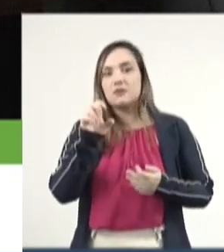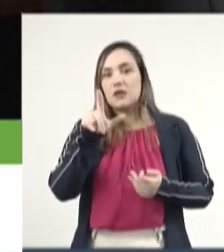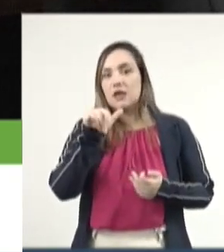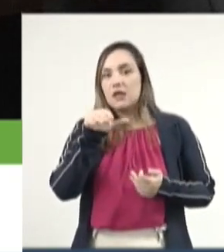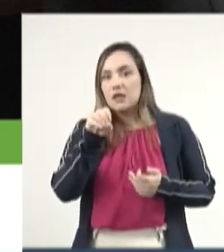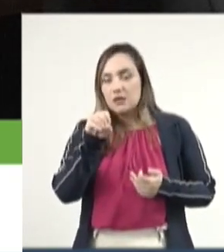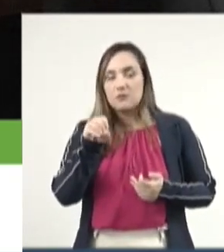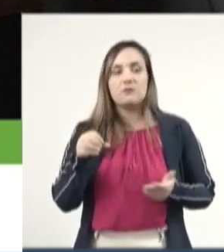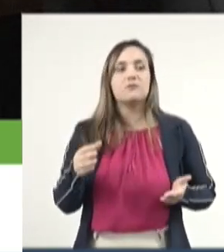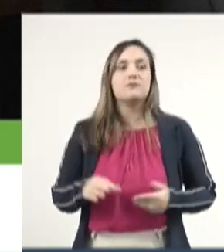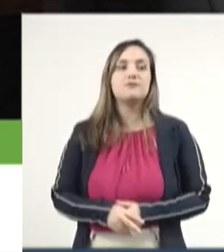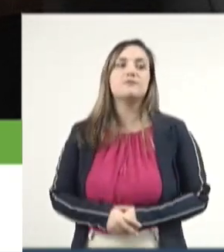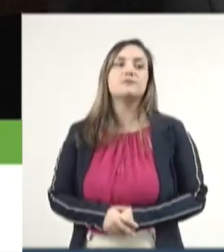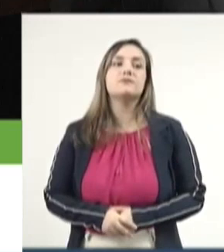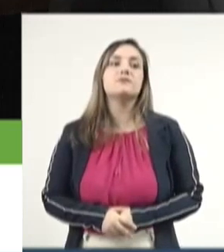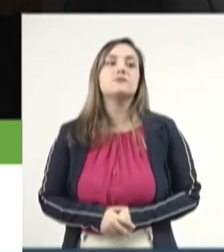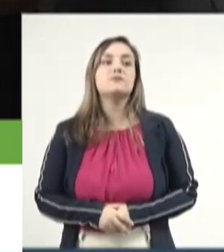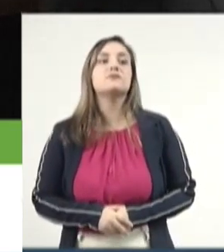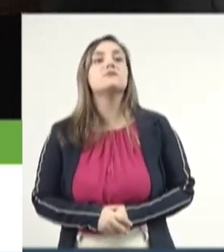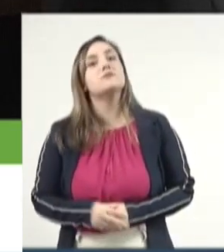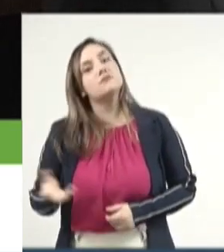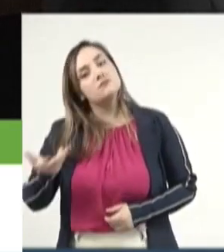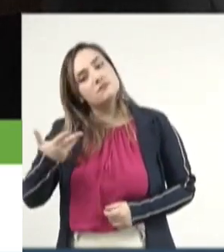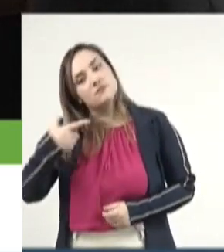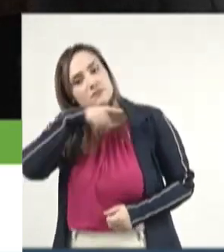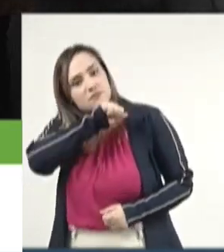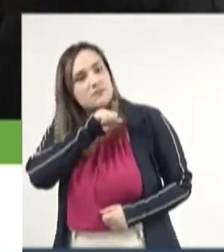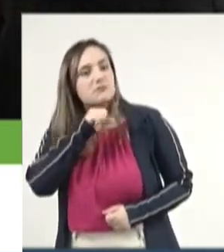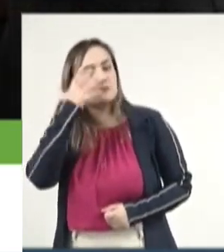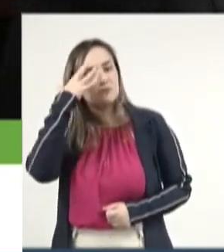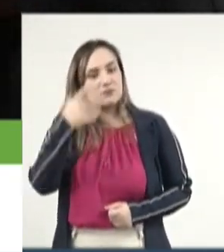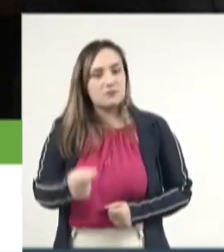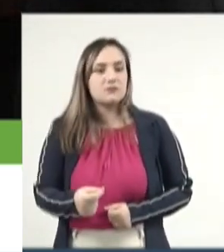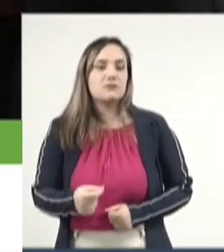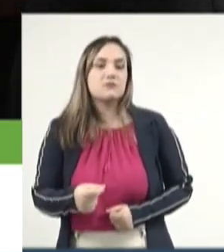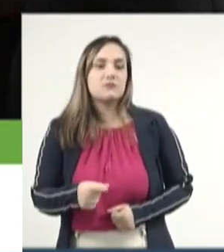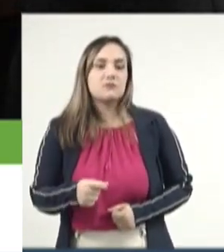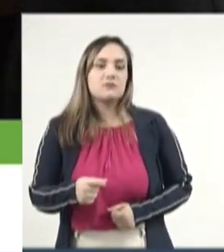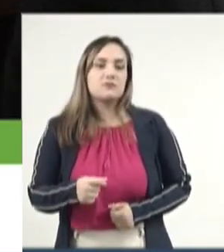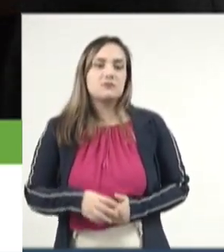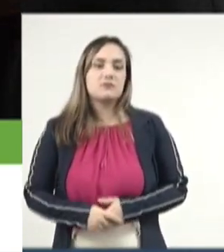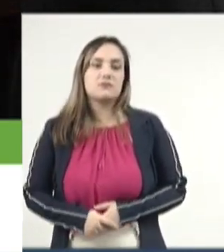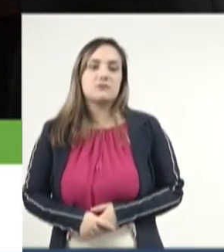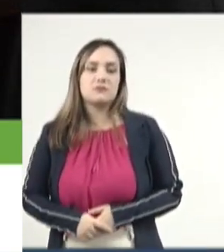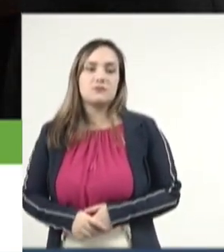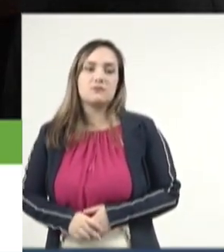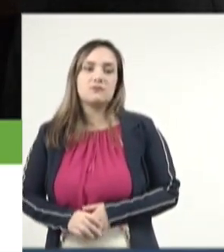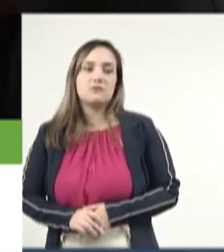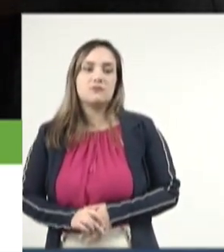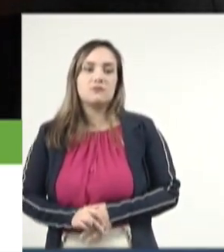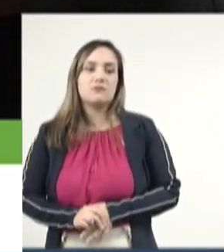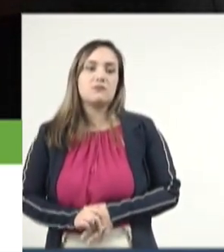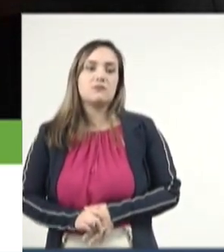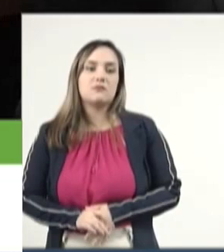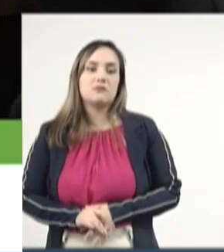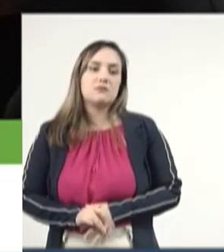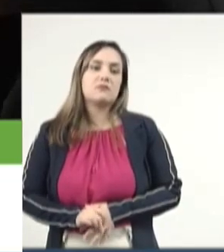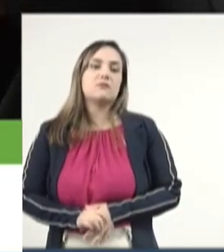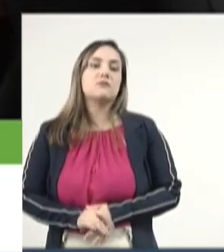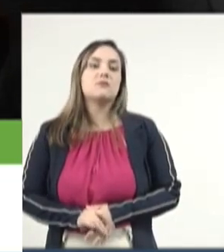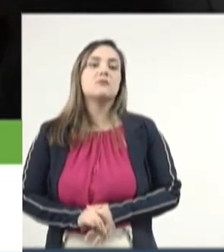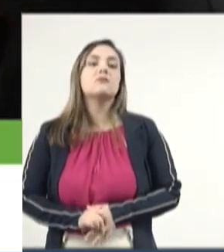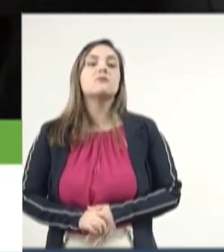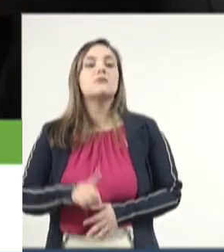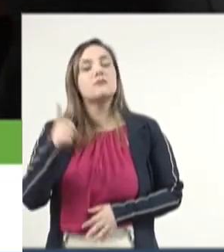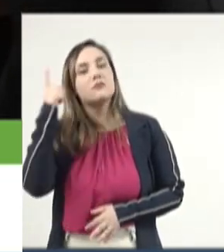Pelufo que adotem celeridade nesse processo, para que haja indicação, através do